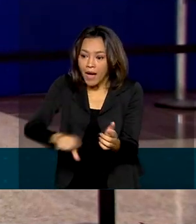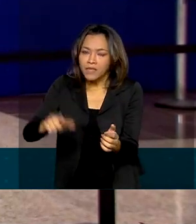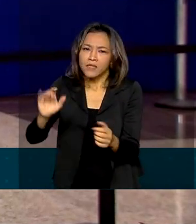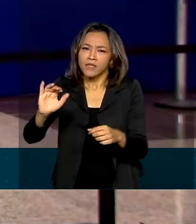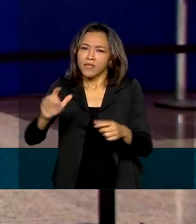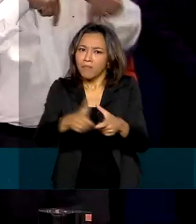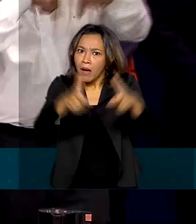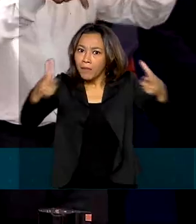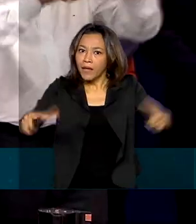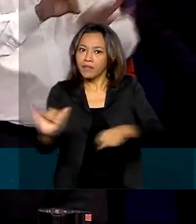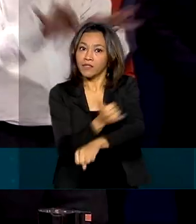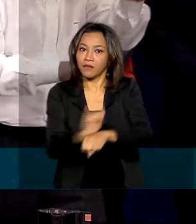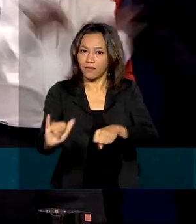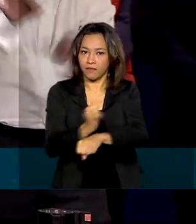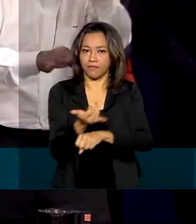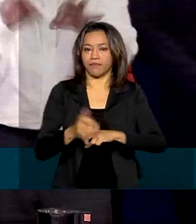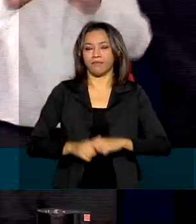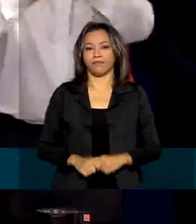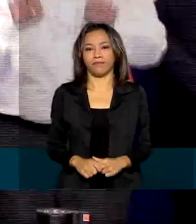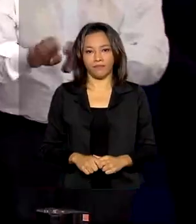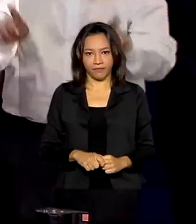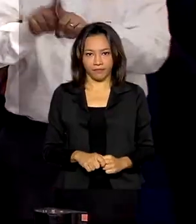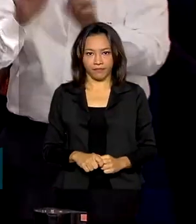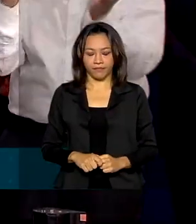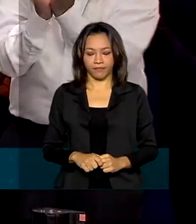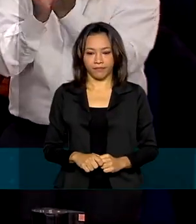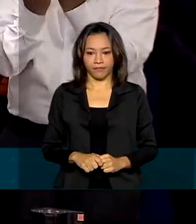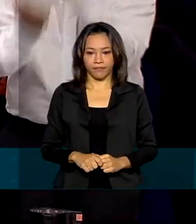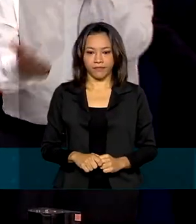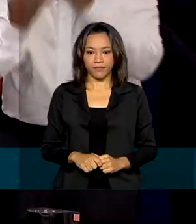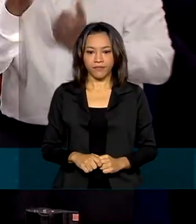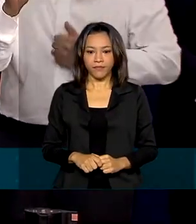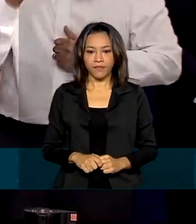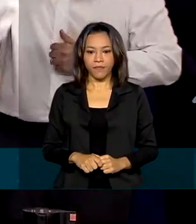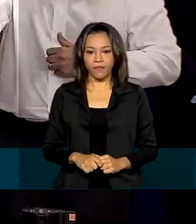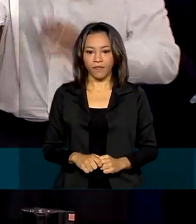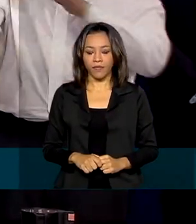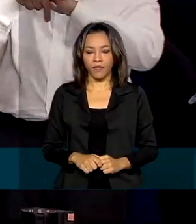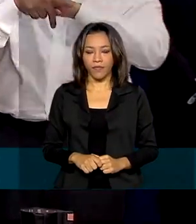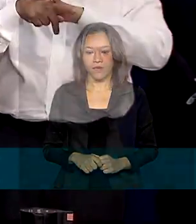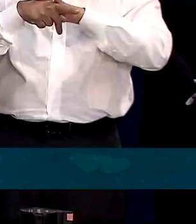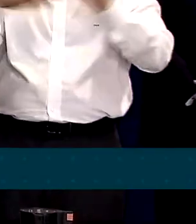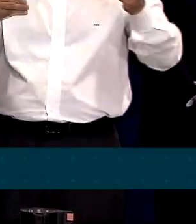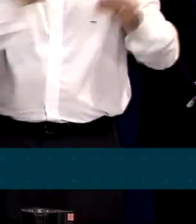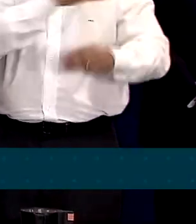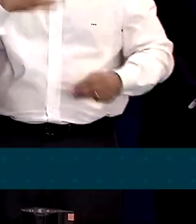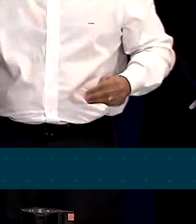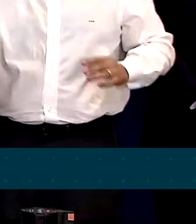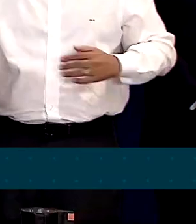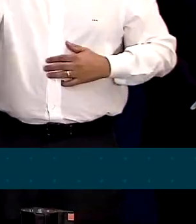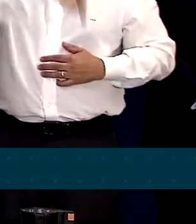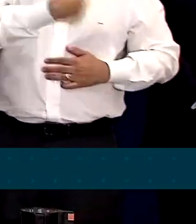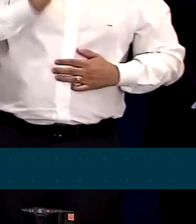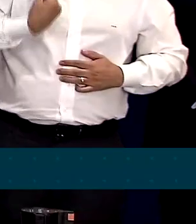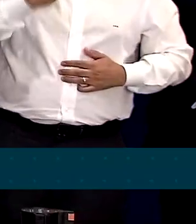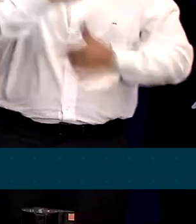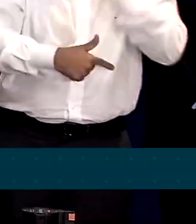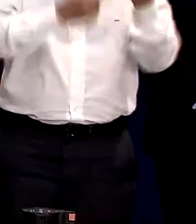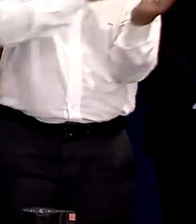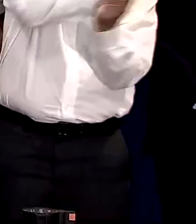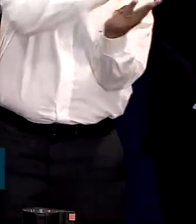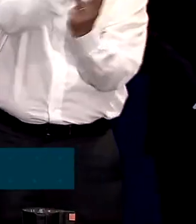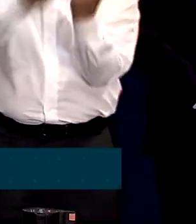coronavírus. Uma equipe de praticamente 40 pessoas do ministério já estão no Acre trabalhando em três